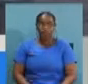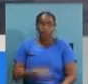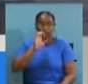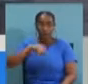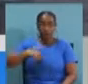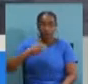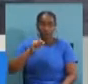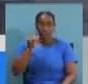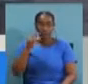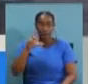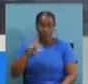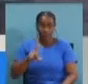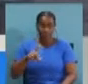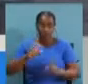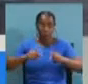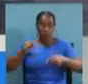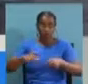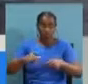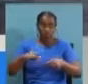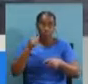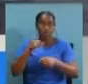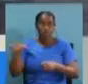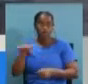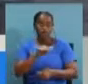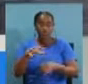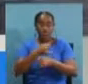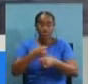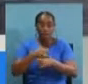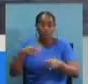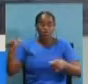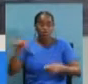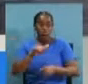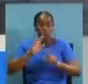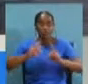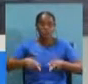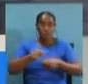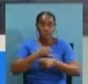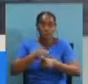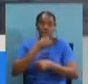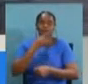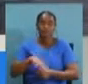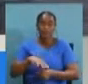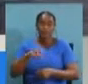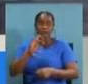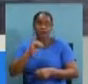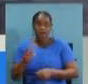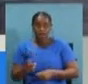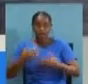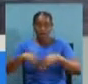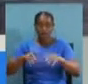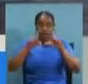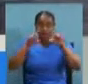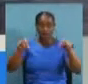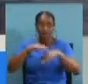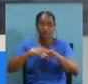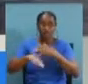A Cabo Verde Airlines arrancou hoje com as operações interilhas. O voo inaugural partiu da Ilha do Sal para São Vicente. Mas a companhia fará também